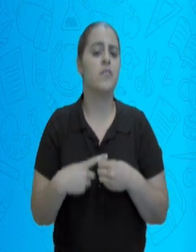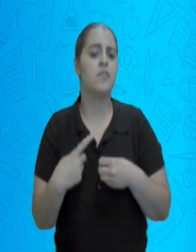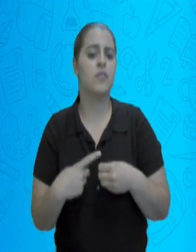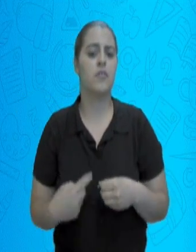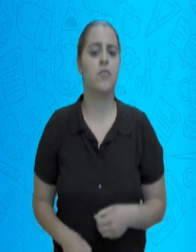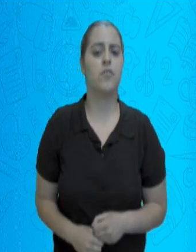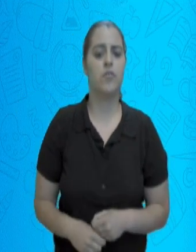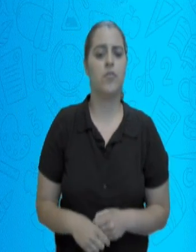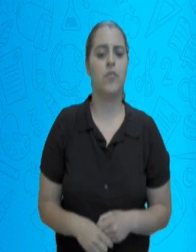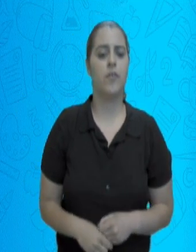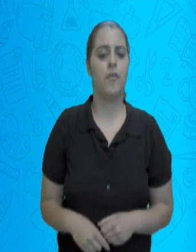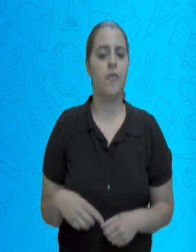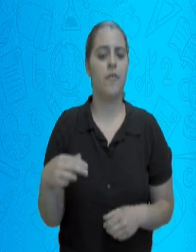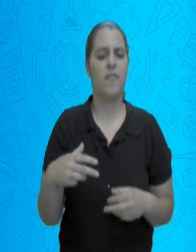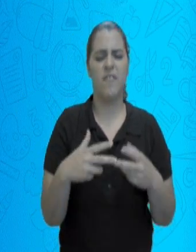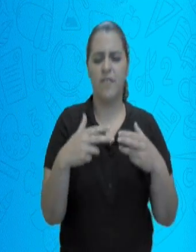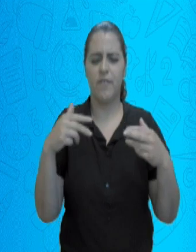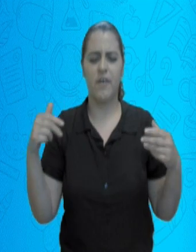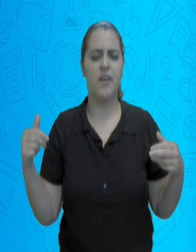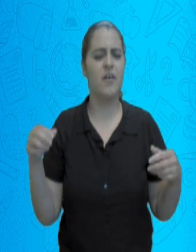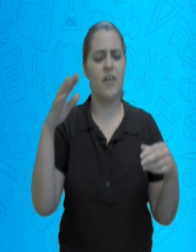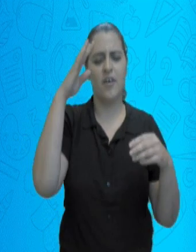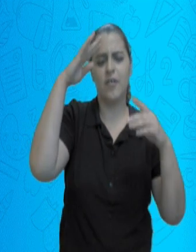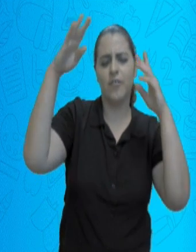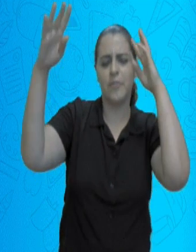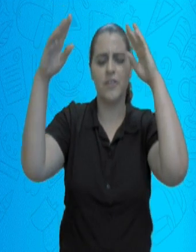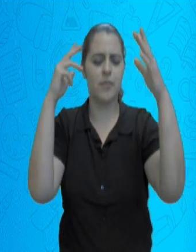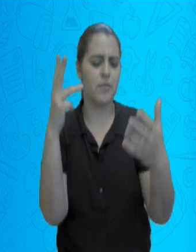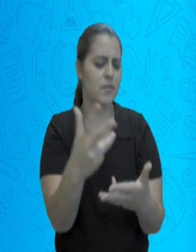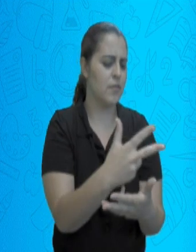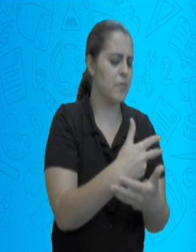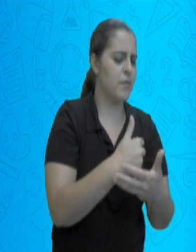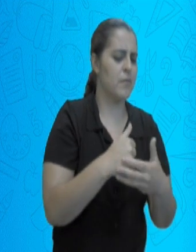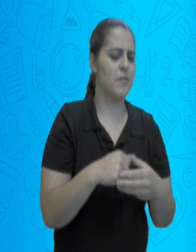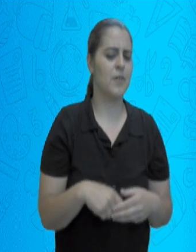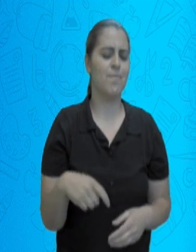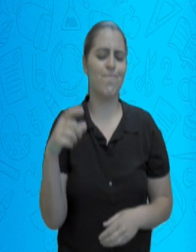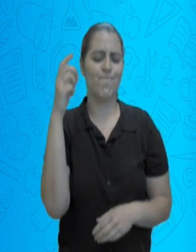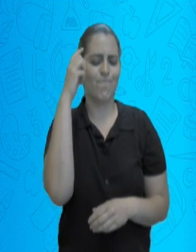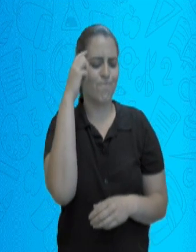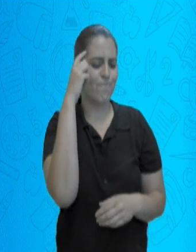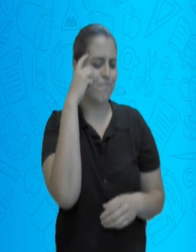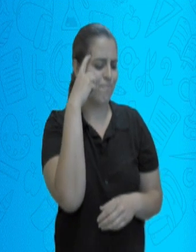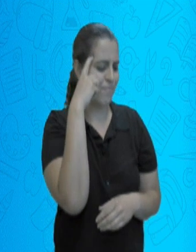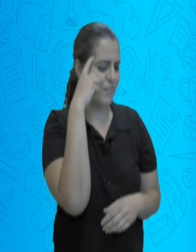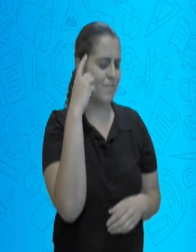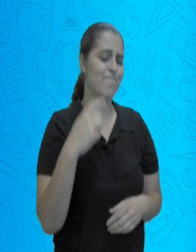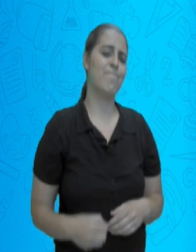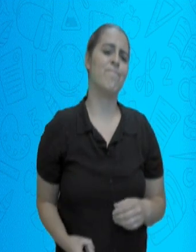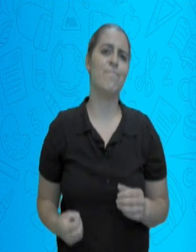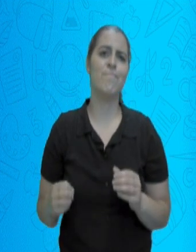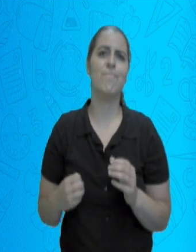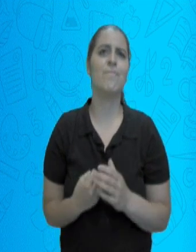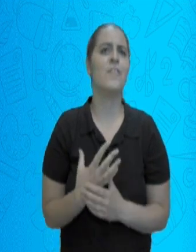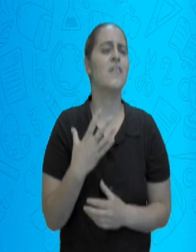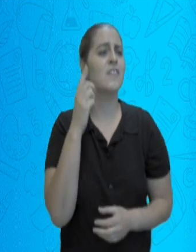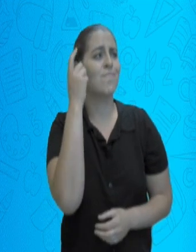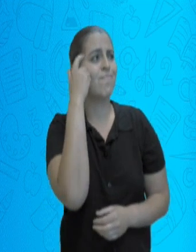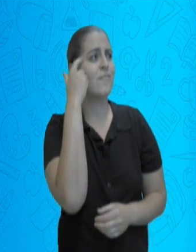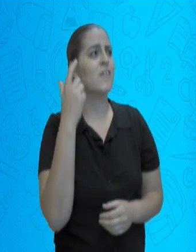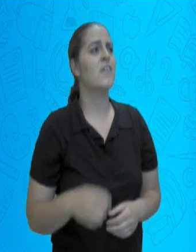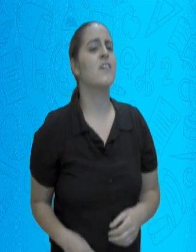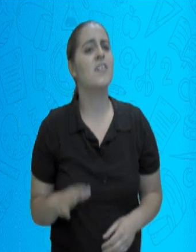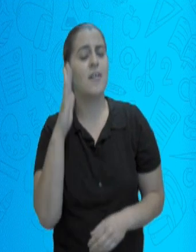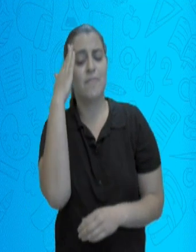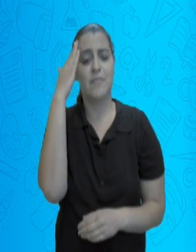cidade, vários pensamentos, imagens e reflexões aparecem em nossa mente. Sabemos